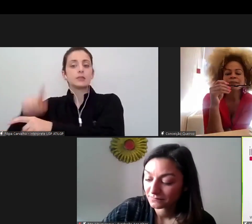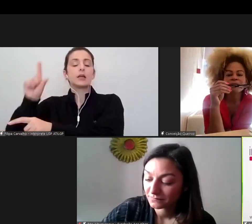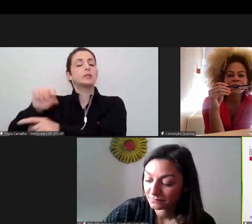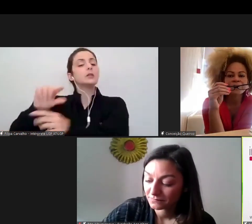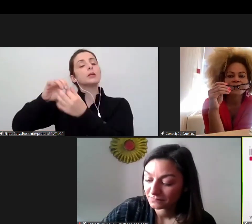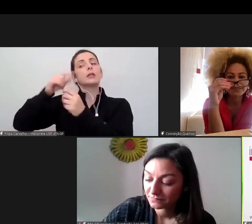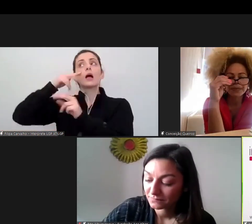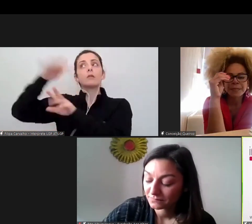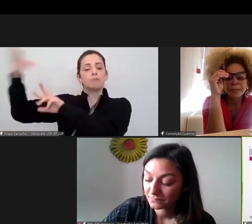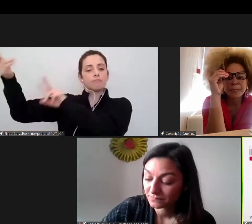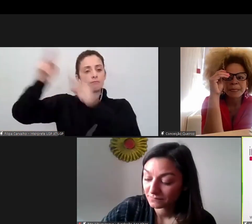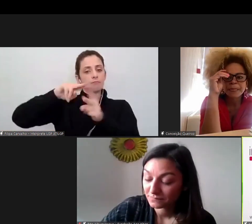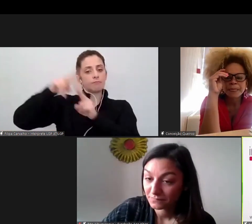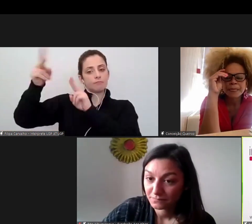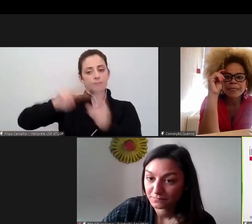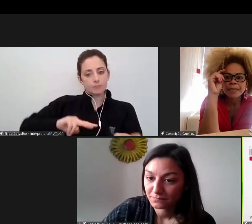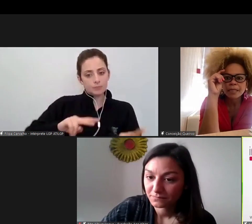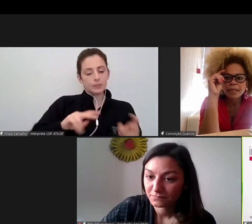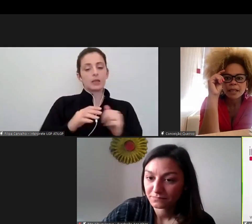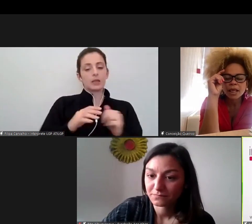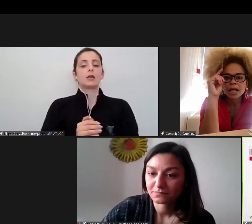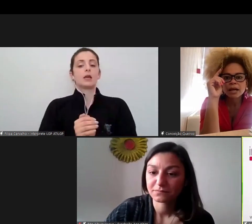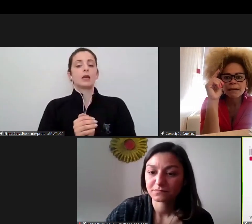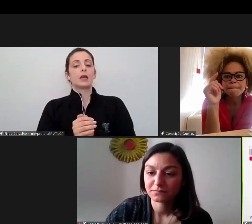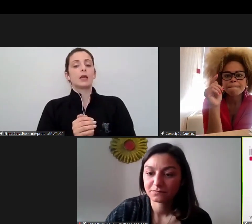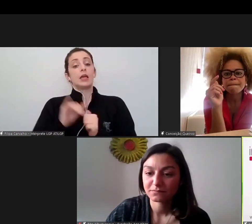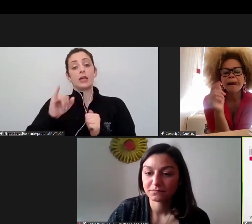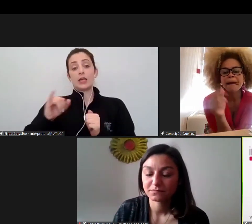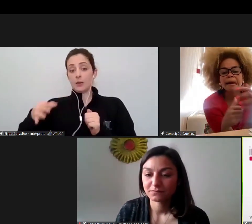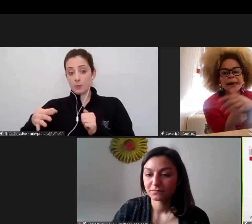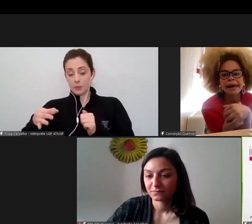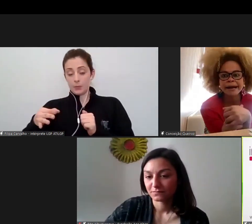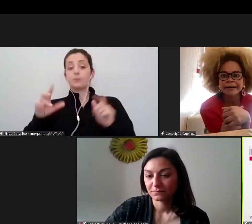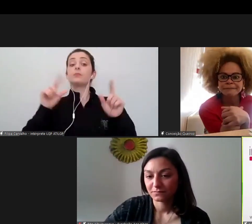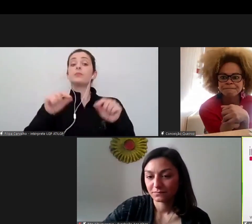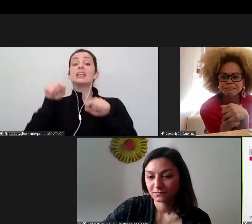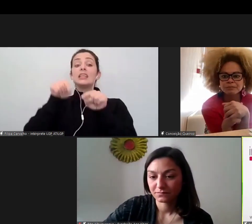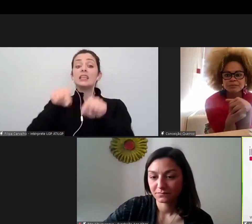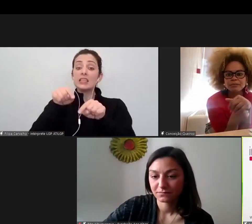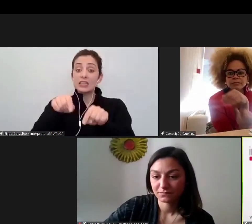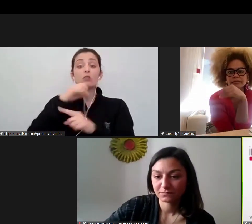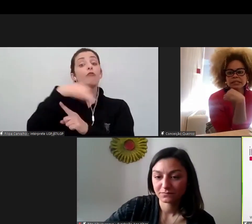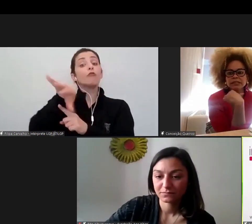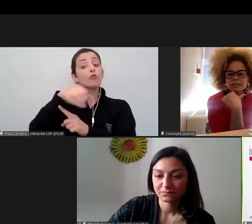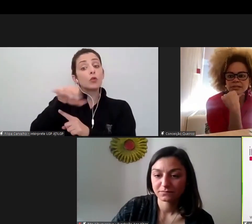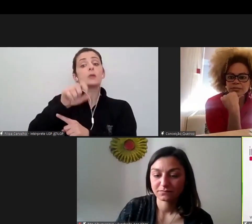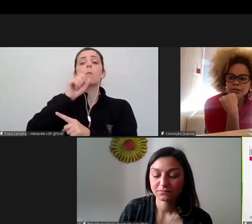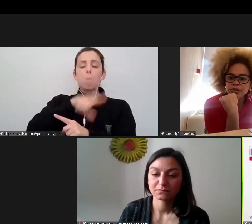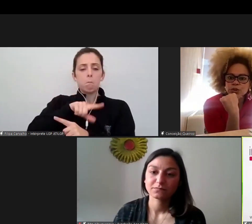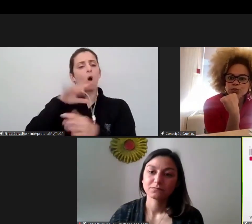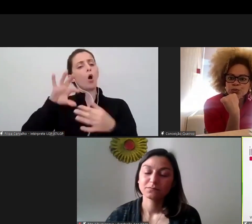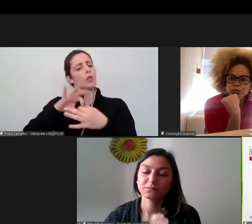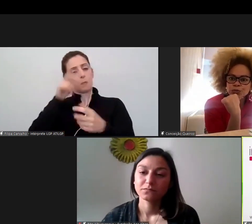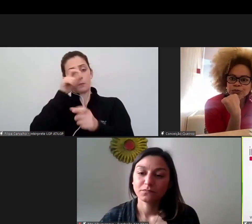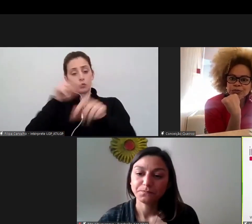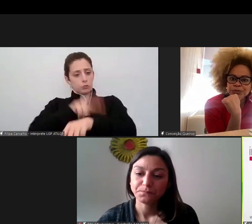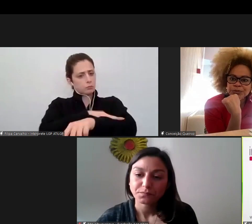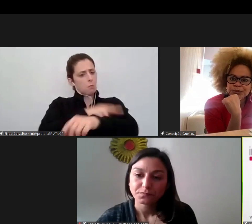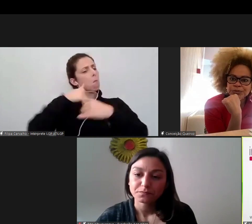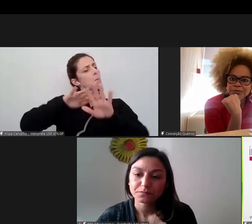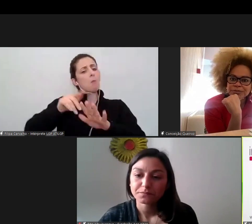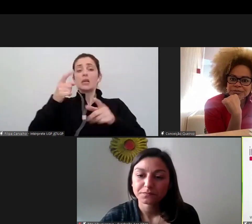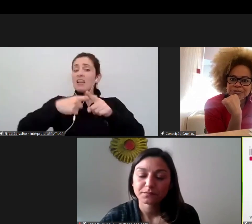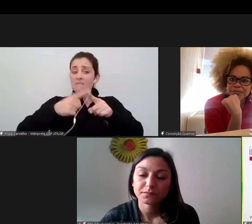Migrações, ACM-IP. Estas formações destinam-se a trabalhadores da administração pública, mas estão abertas a todos os cidadãos